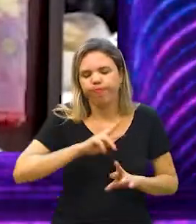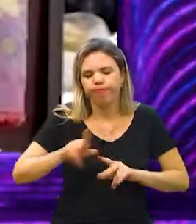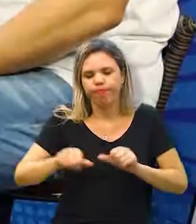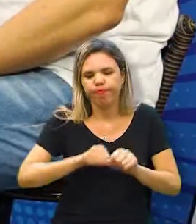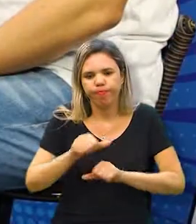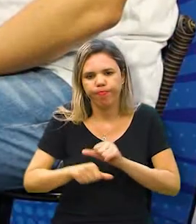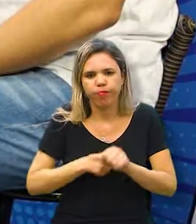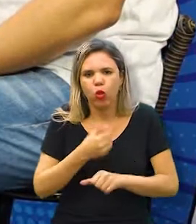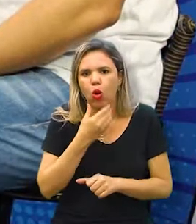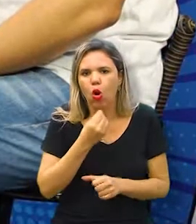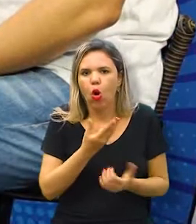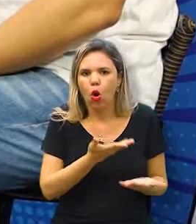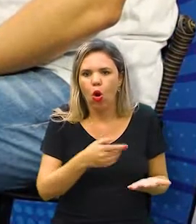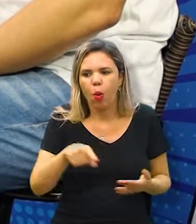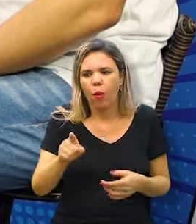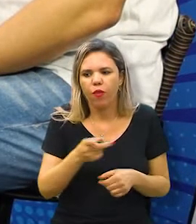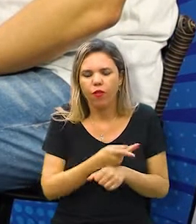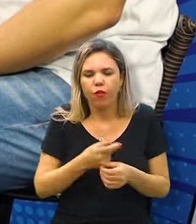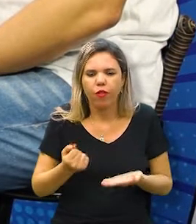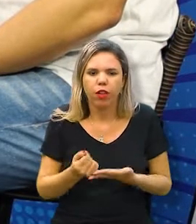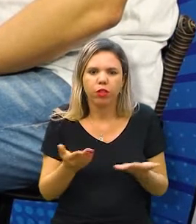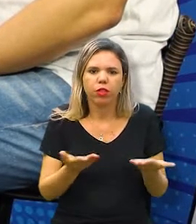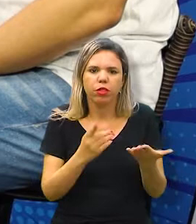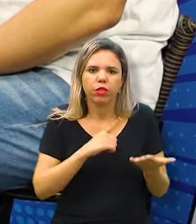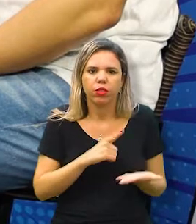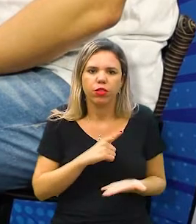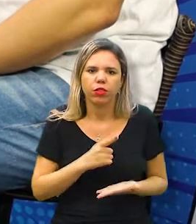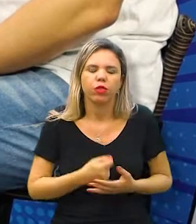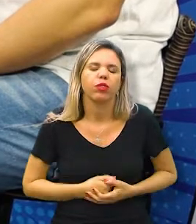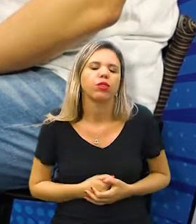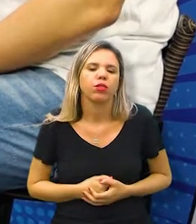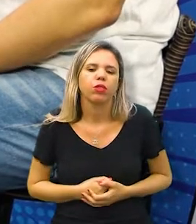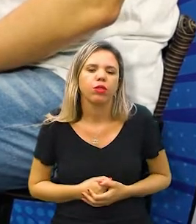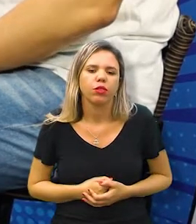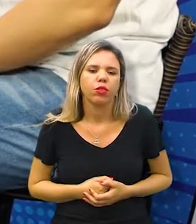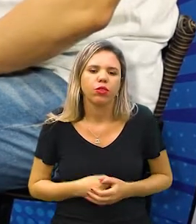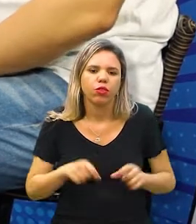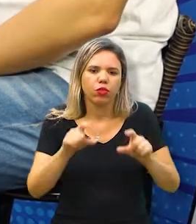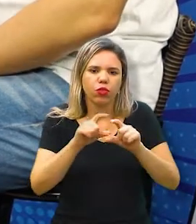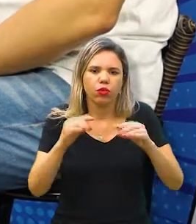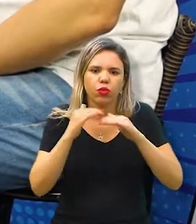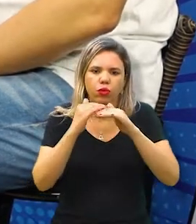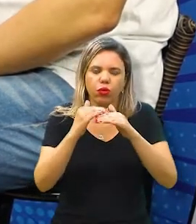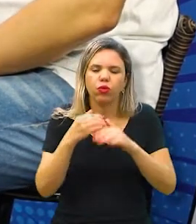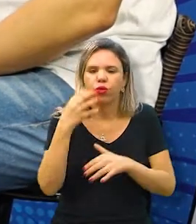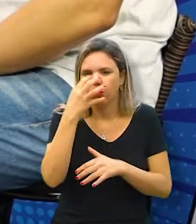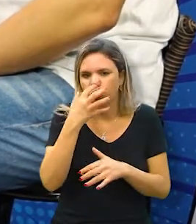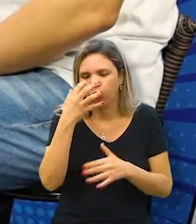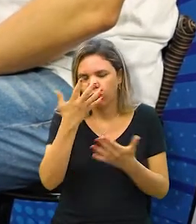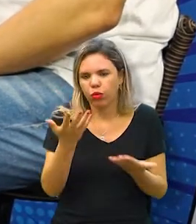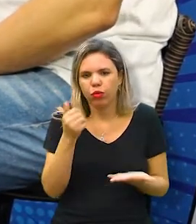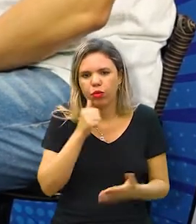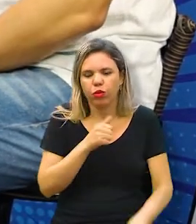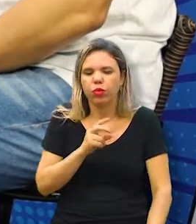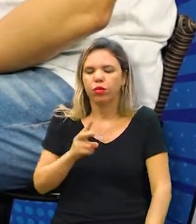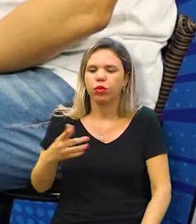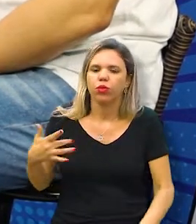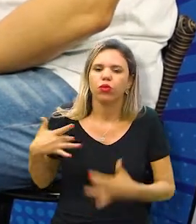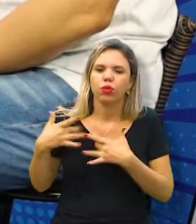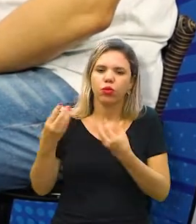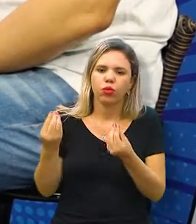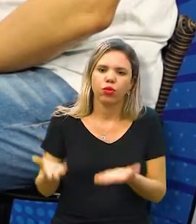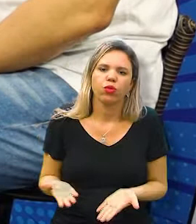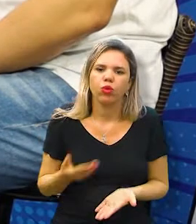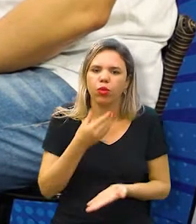e realmente é o mocinho que vai atrás. A gente tem um clichê padrão, né, nos romances, que a mulher